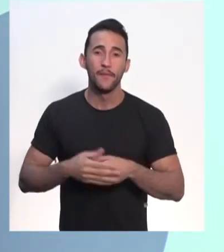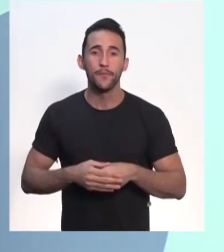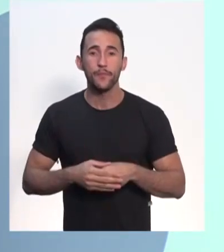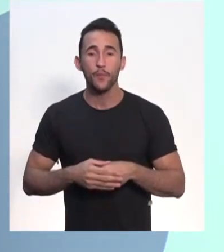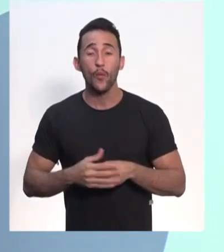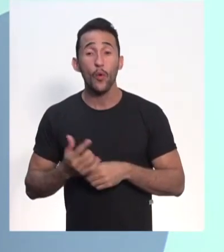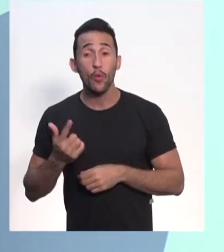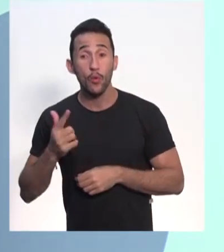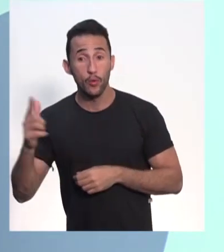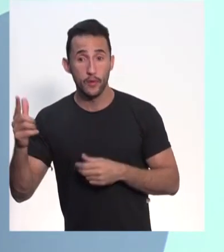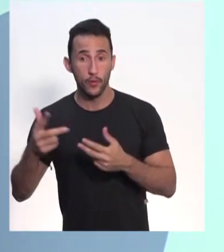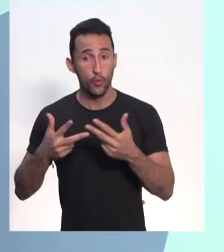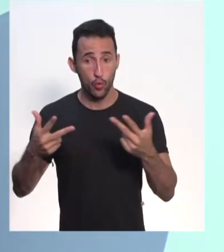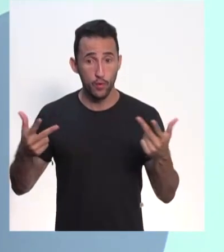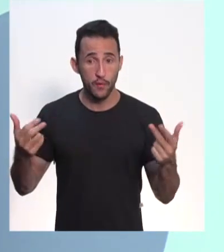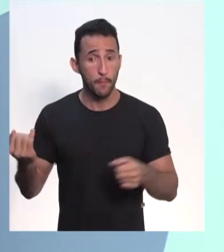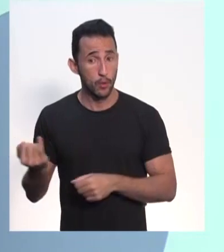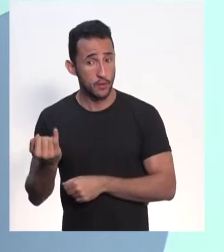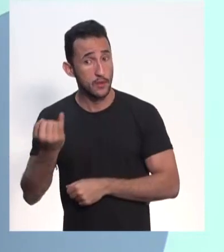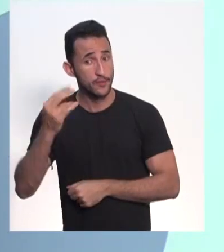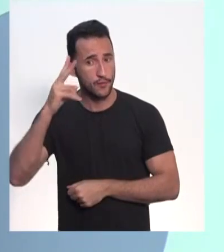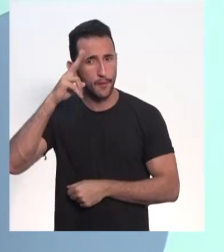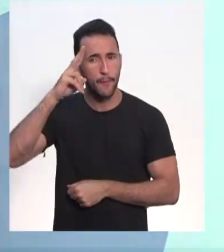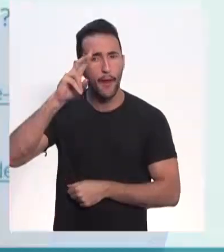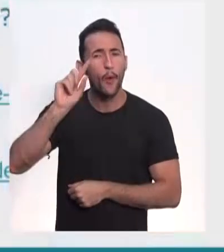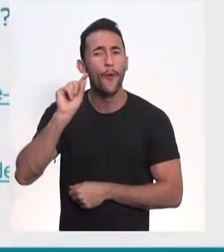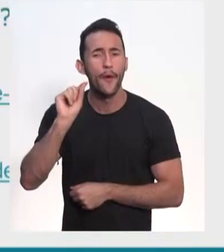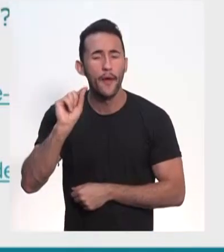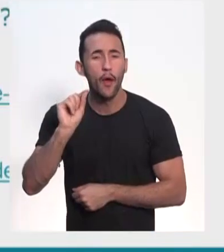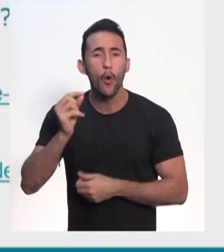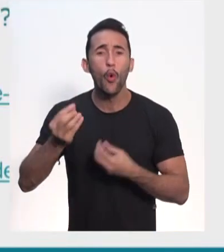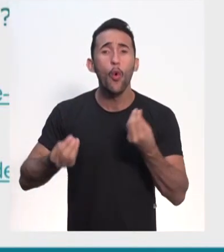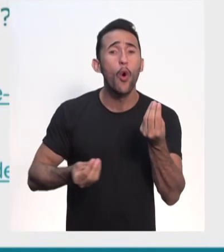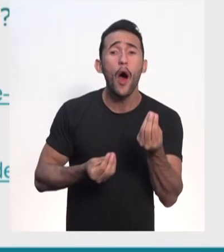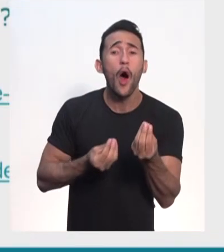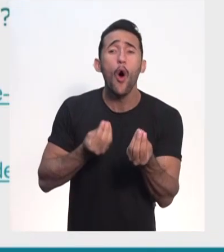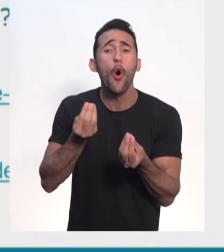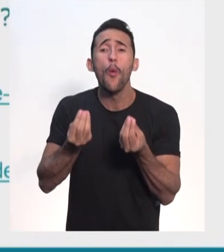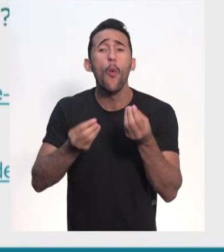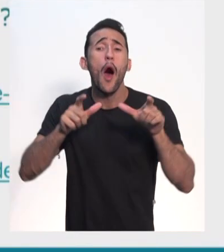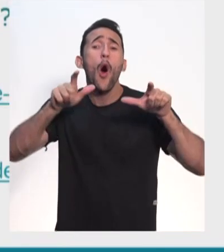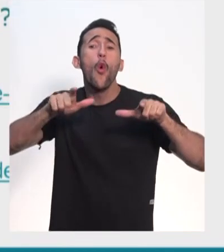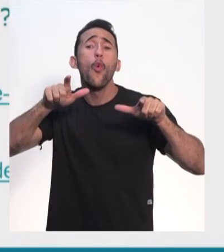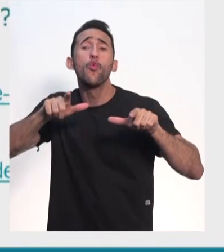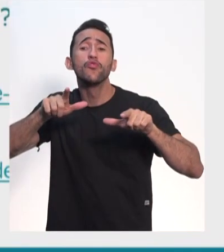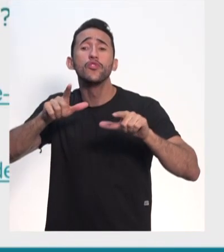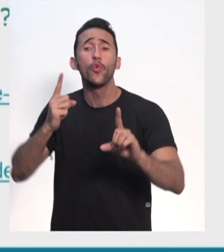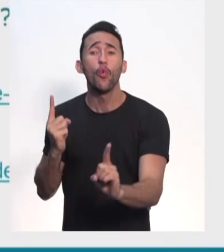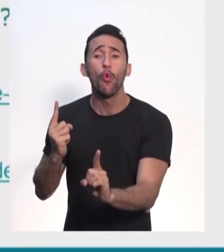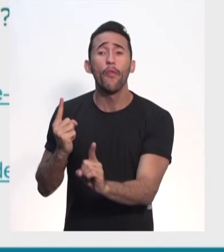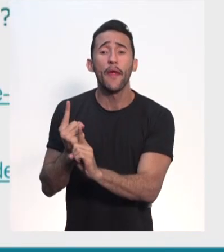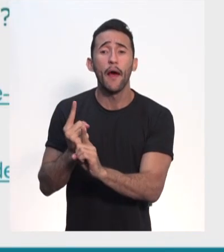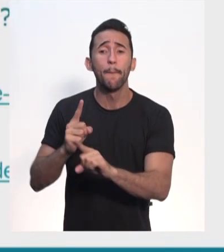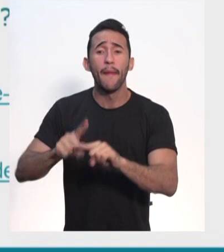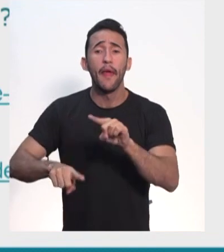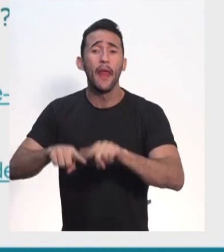contato direto com o aluno, né? Nós temos os relatórios, nós temos os estudos, nós temos o retorno que vocês nos dão, mas